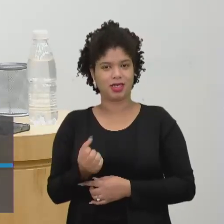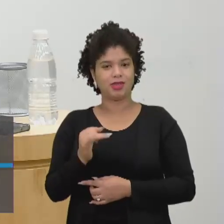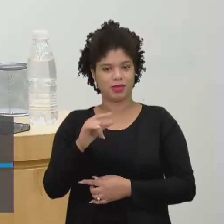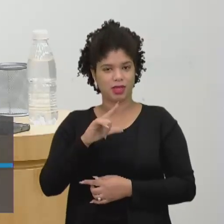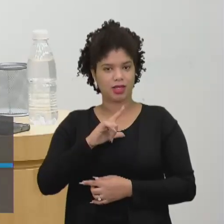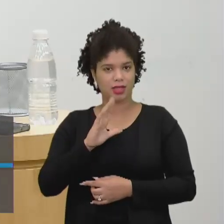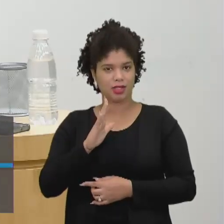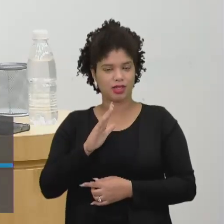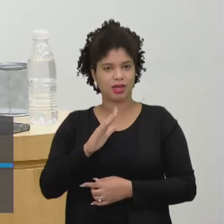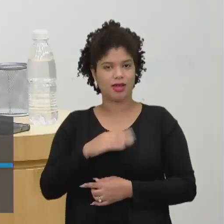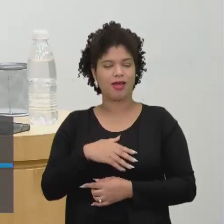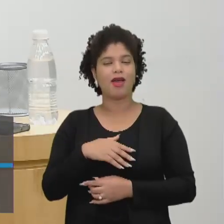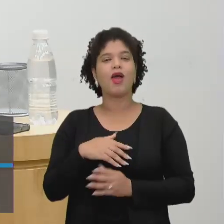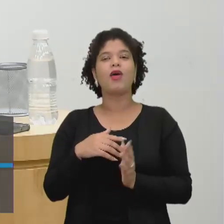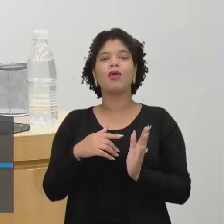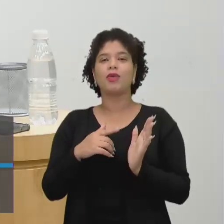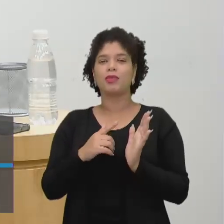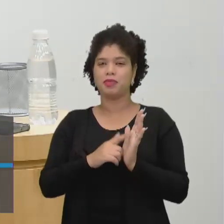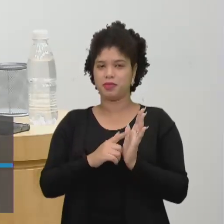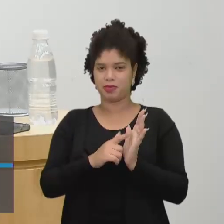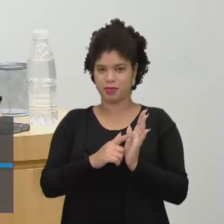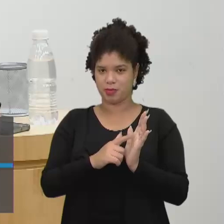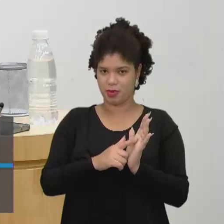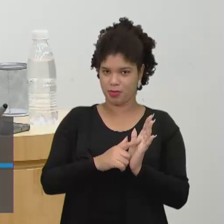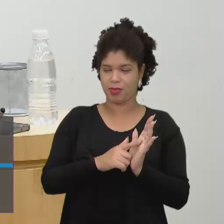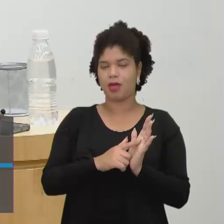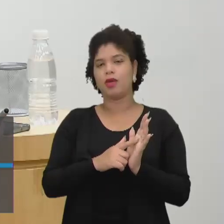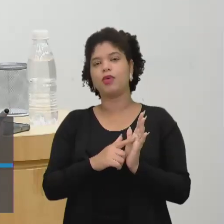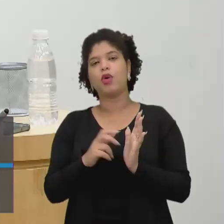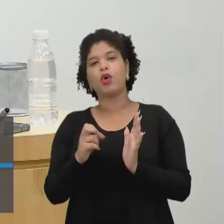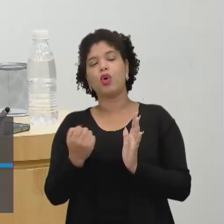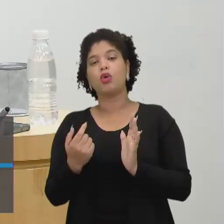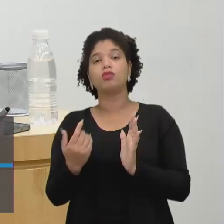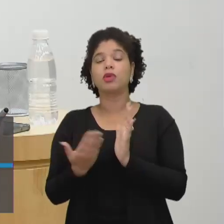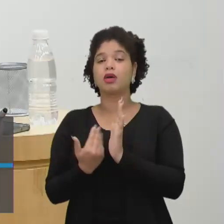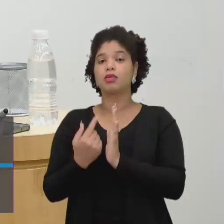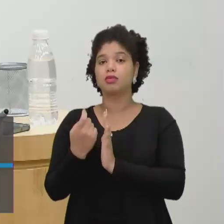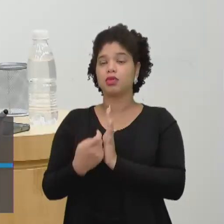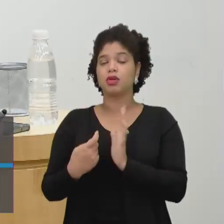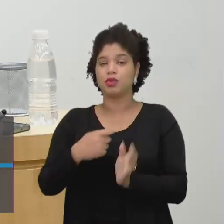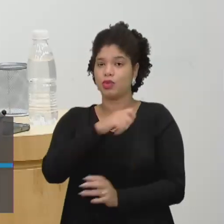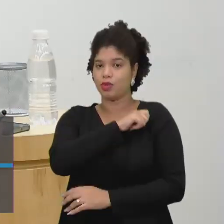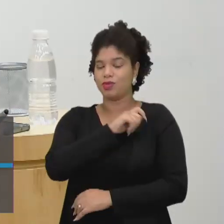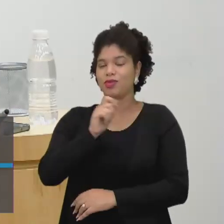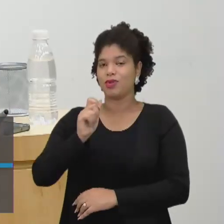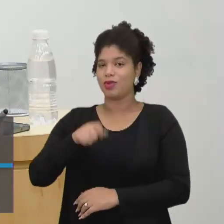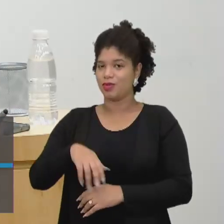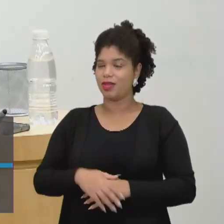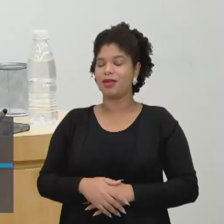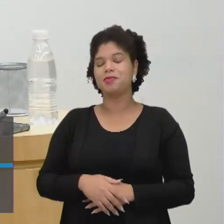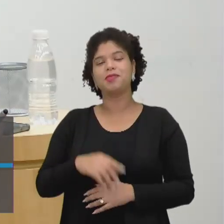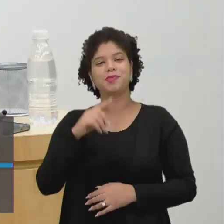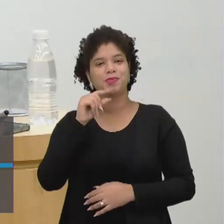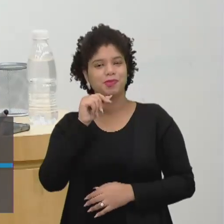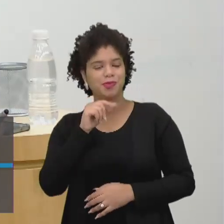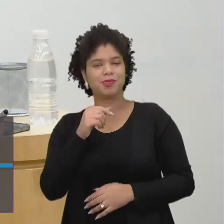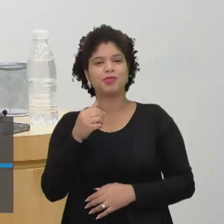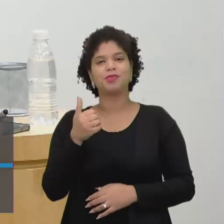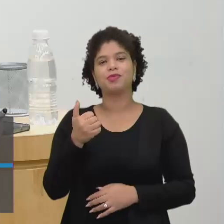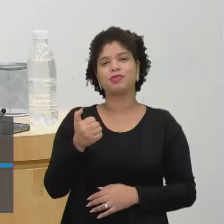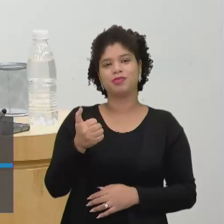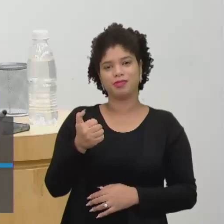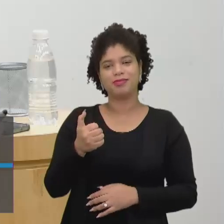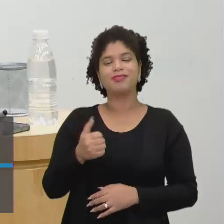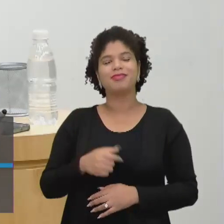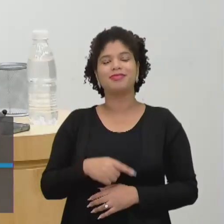esse material, separe ele aí com você para acompanhar a aula de hoje. Mas se você não tem, também não tem problema. Separei folhas para anotação, lápis, borracha e